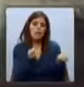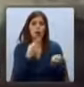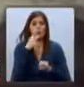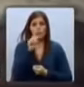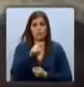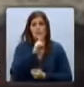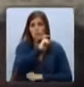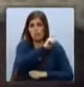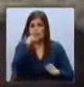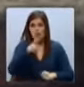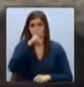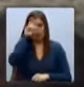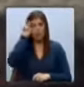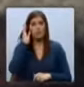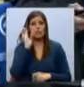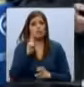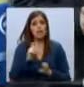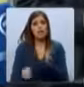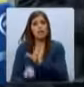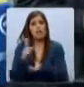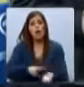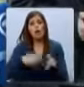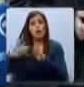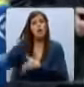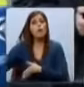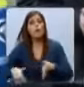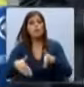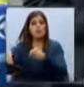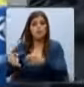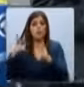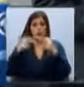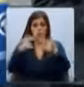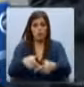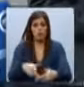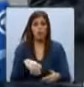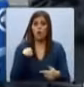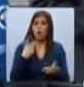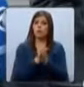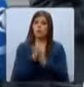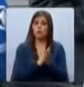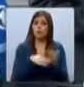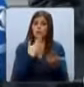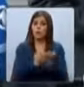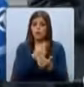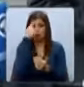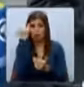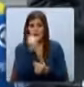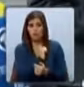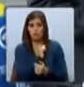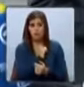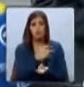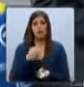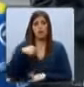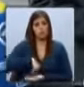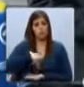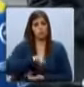caminho alternativo à austeridade. I had the opportunity to present to him our government's